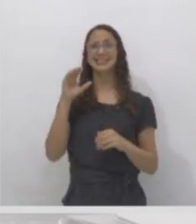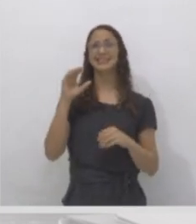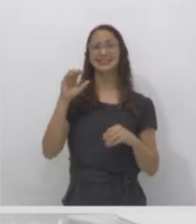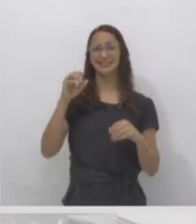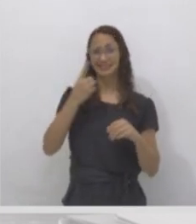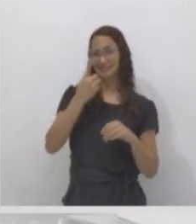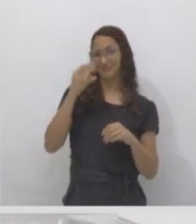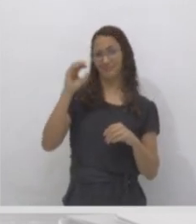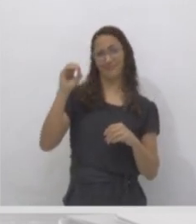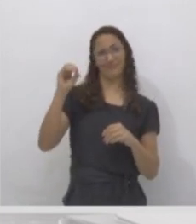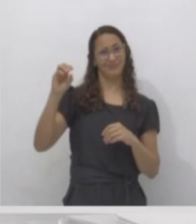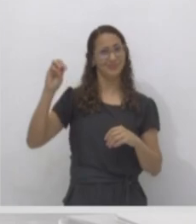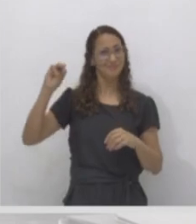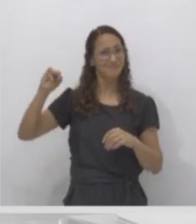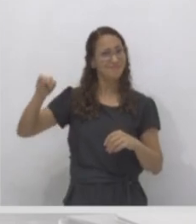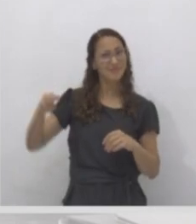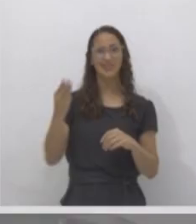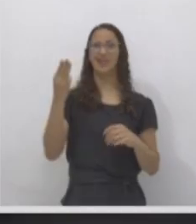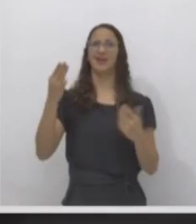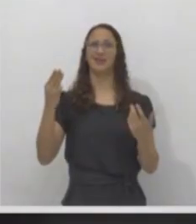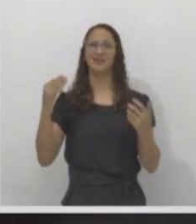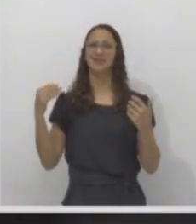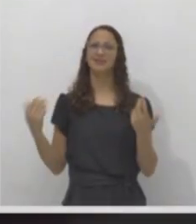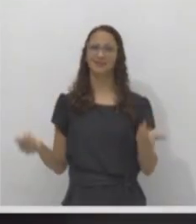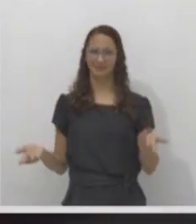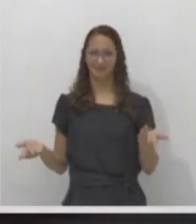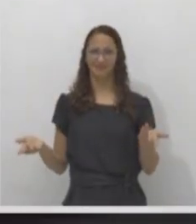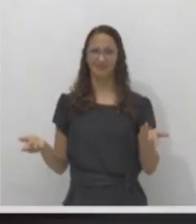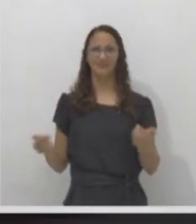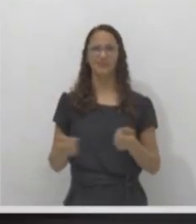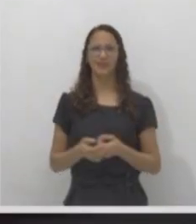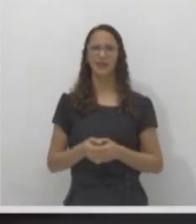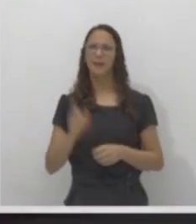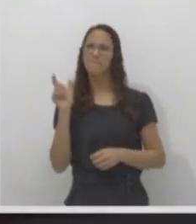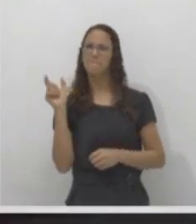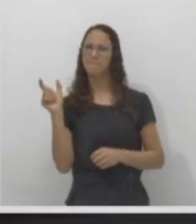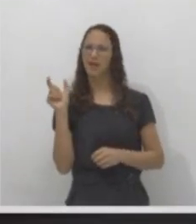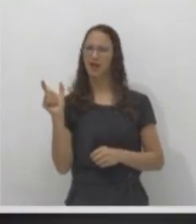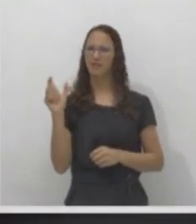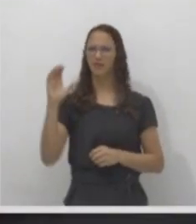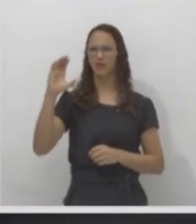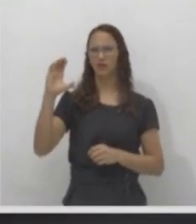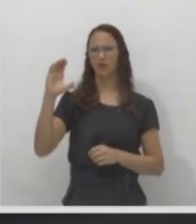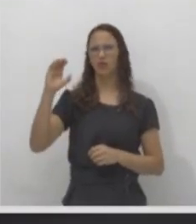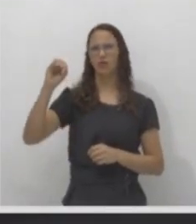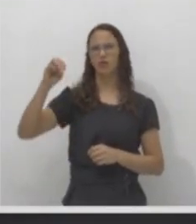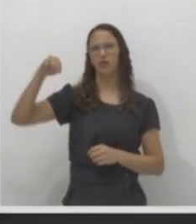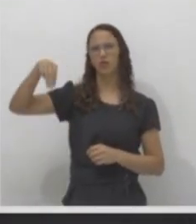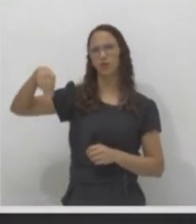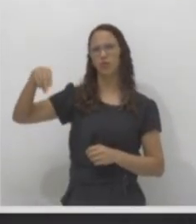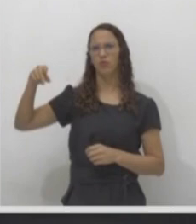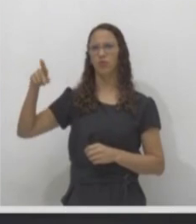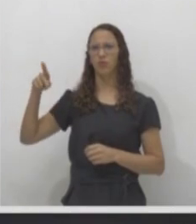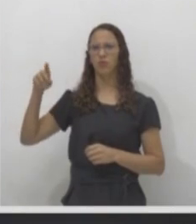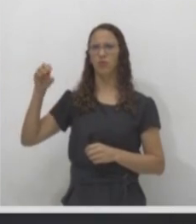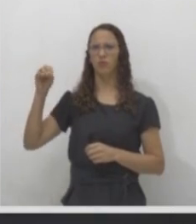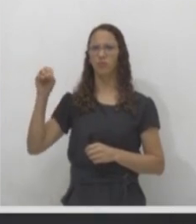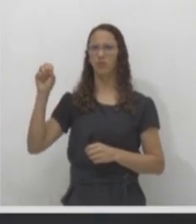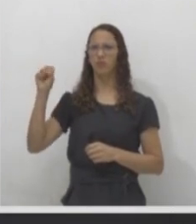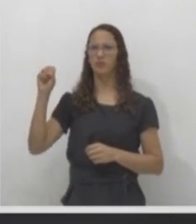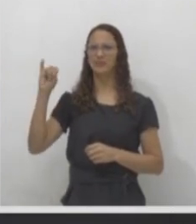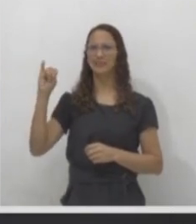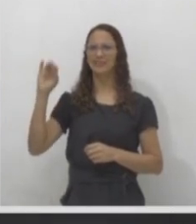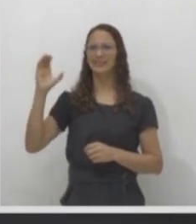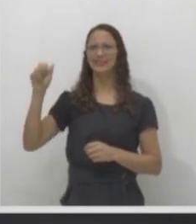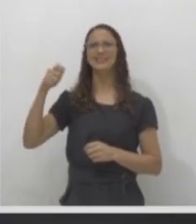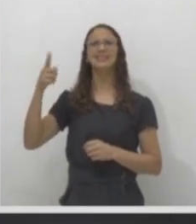de numeração decimal. A palavra composição, ela nos dá a ideia de juntar,